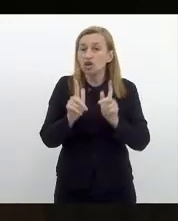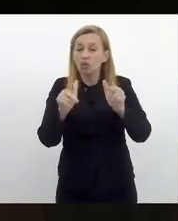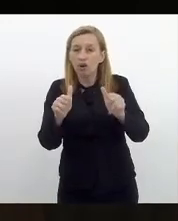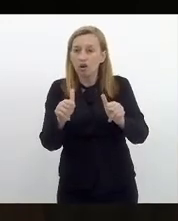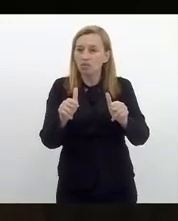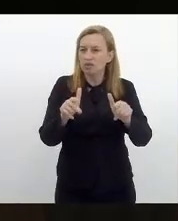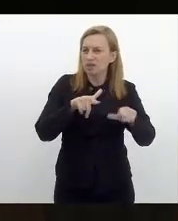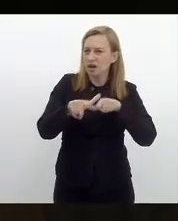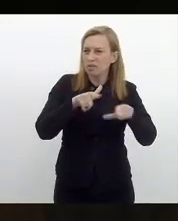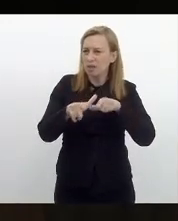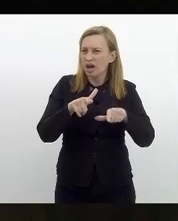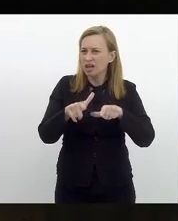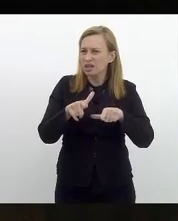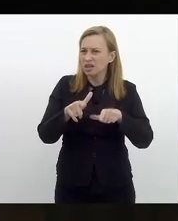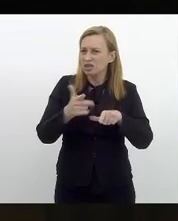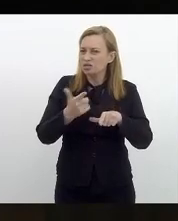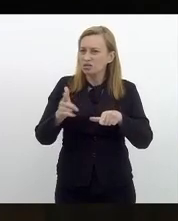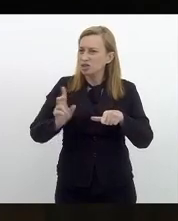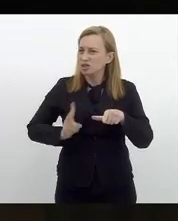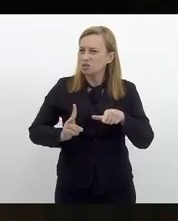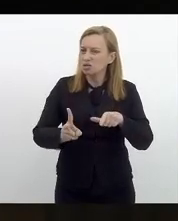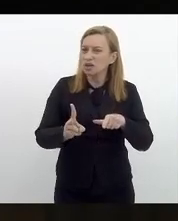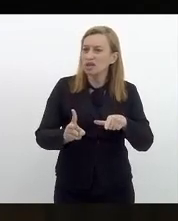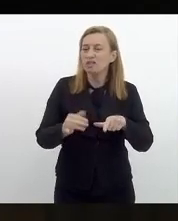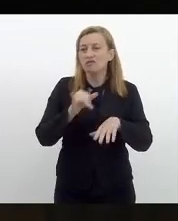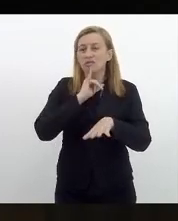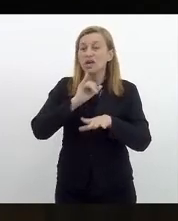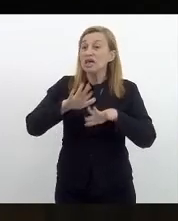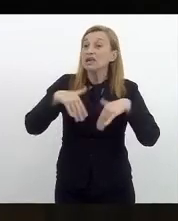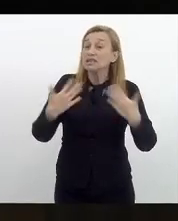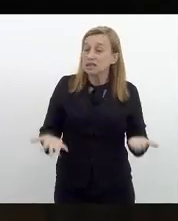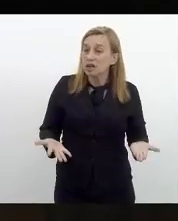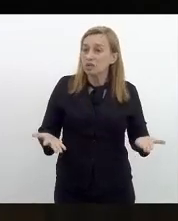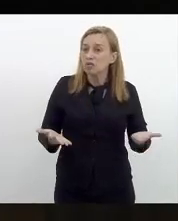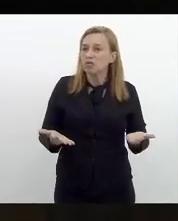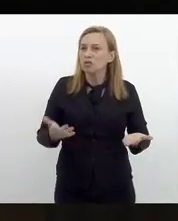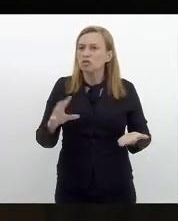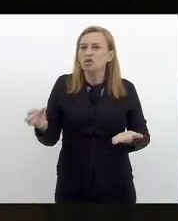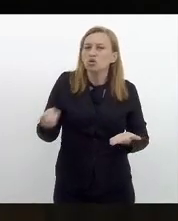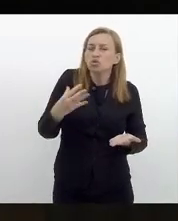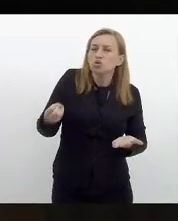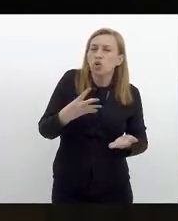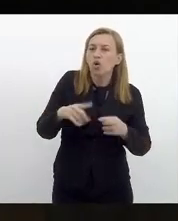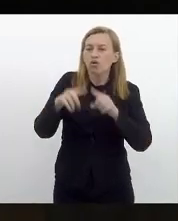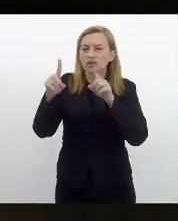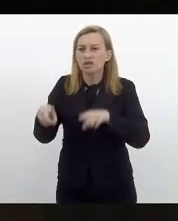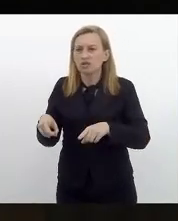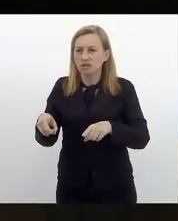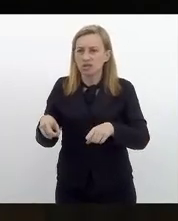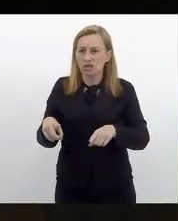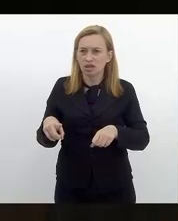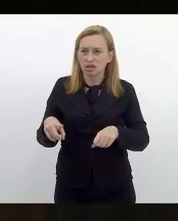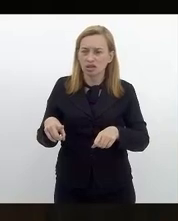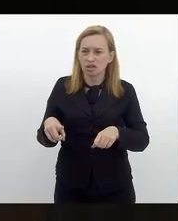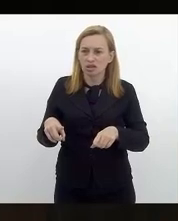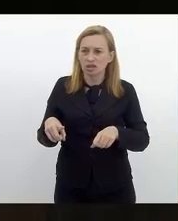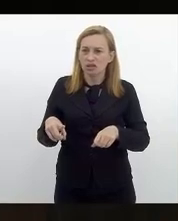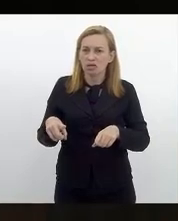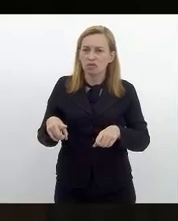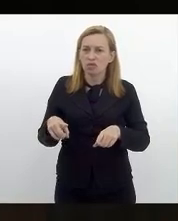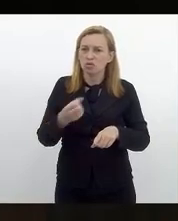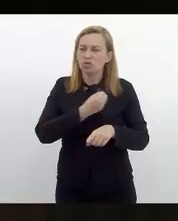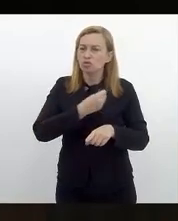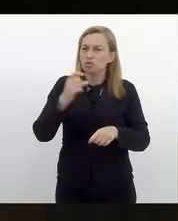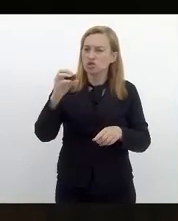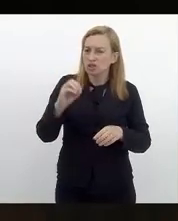a mesma função no a solução de continuidade infelizmente então não são novos servidores com a máquina pouca zerada né